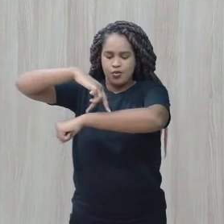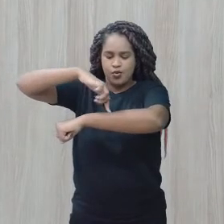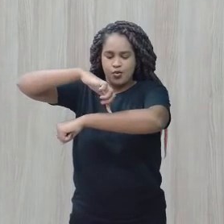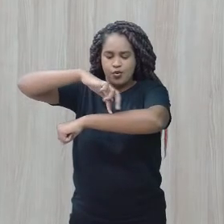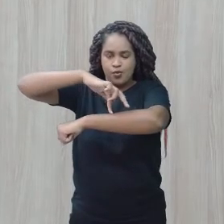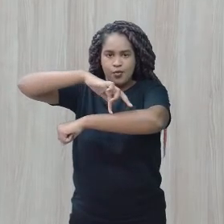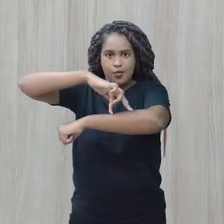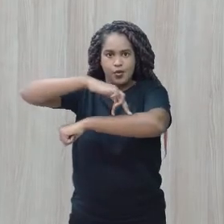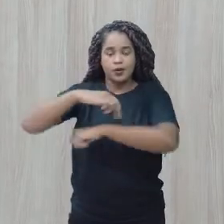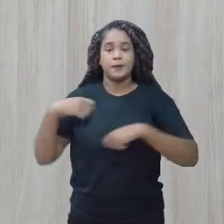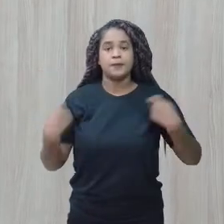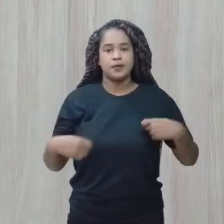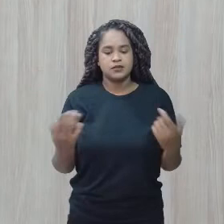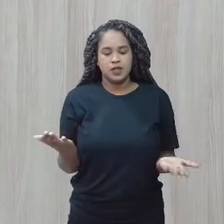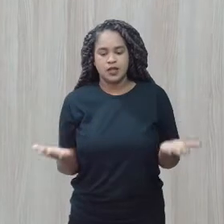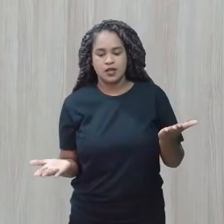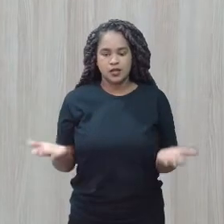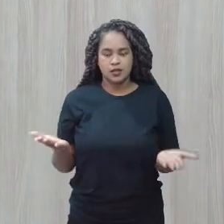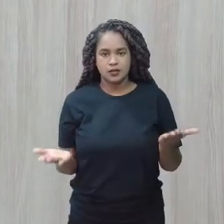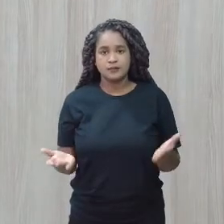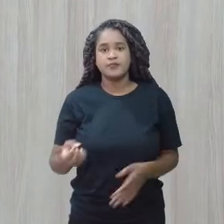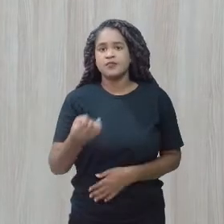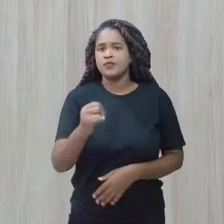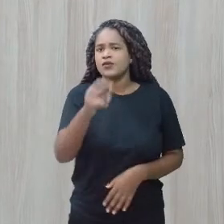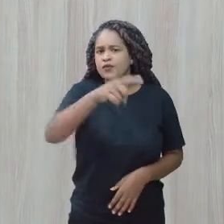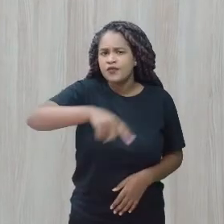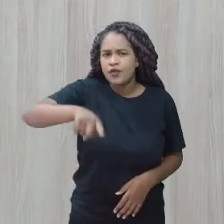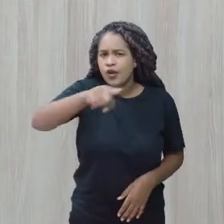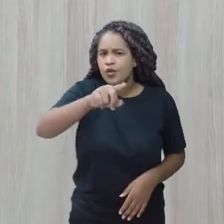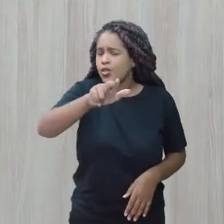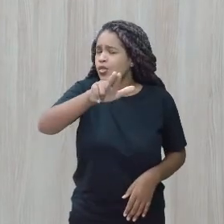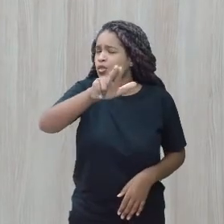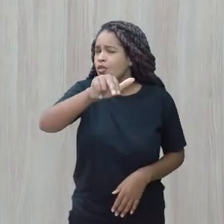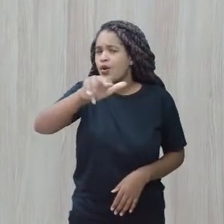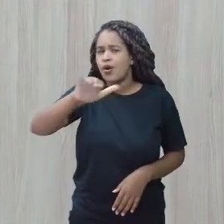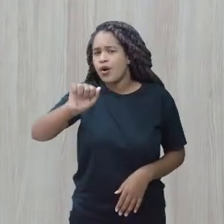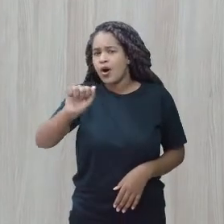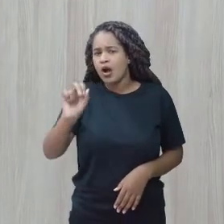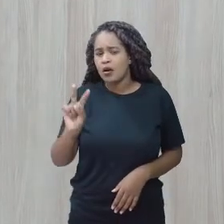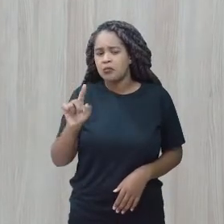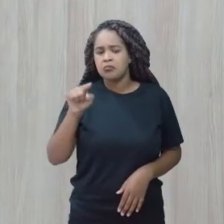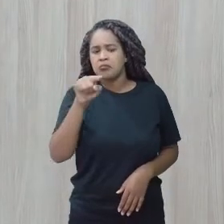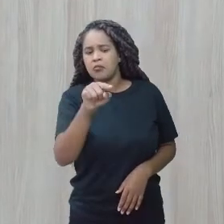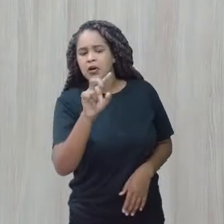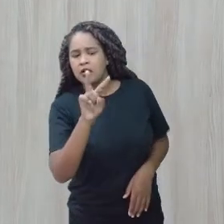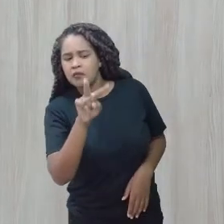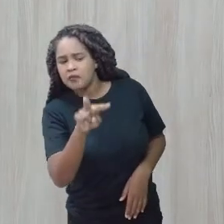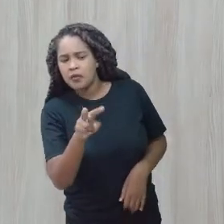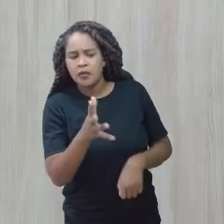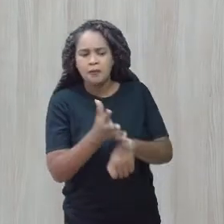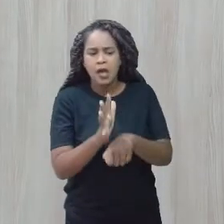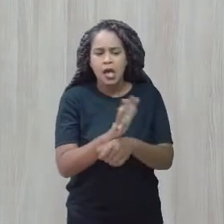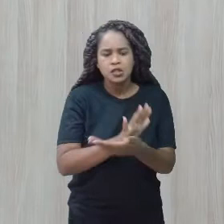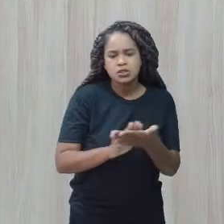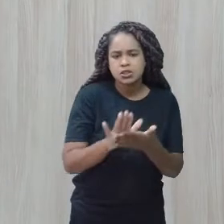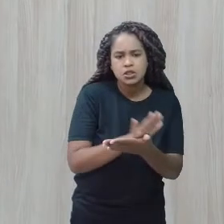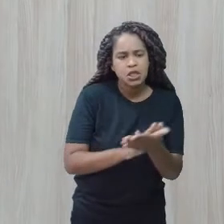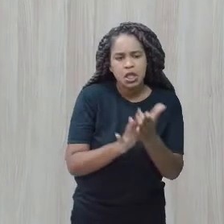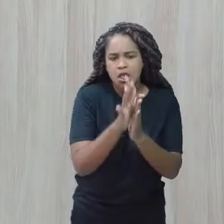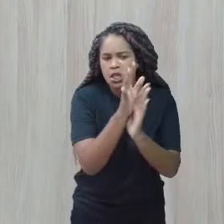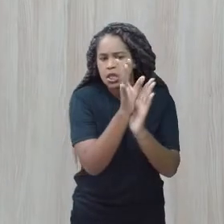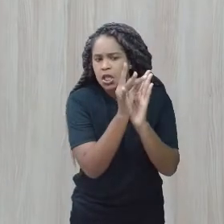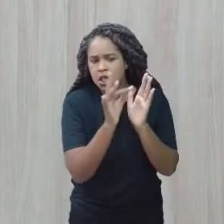isso mesmo se você nunca praticou, se você nunca teve uma aula, se você não sabe sobre, né, muitos detalhes, regras, nem